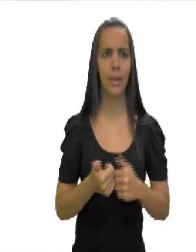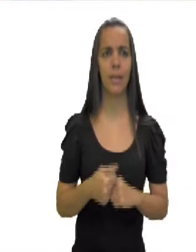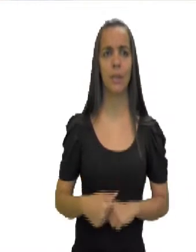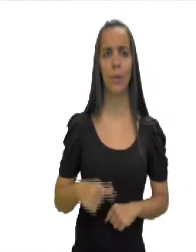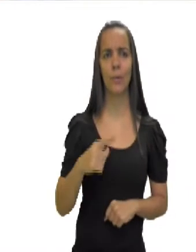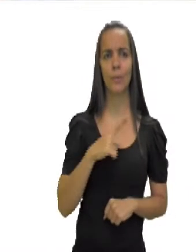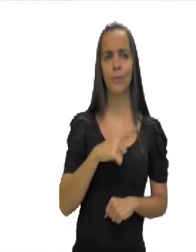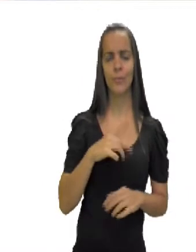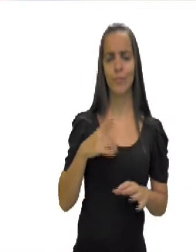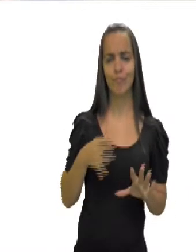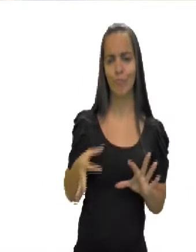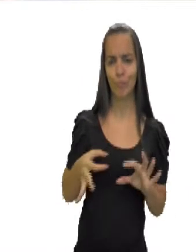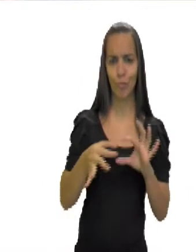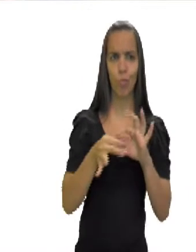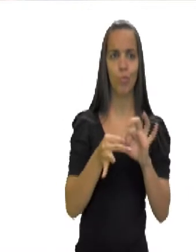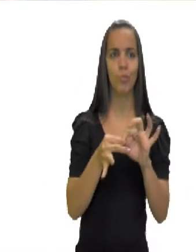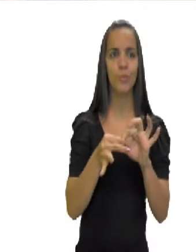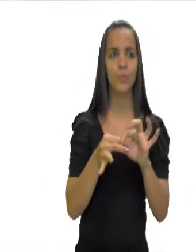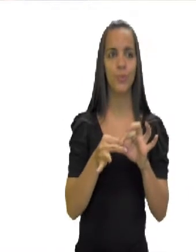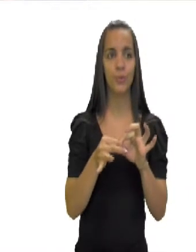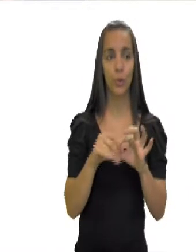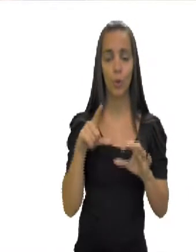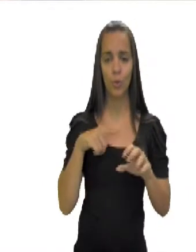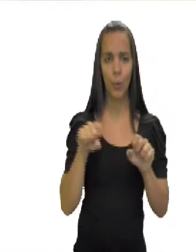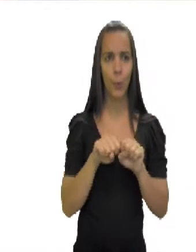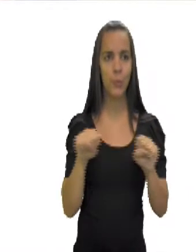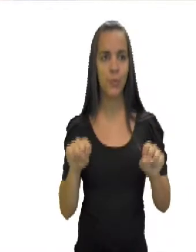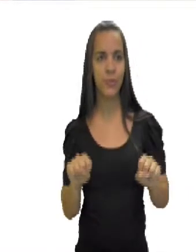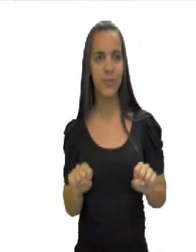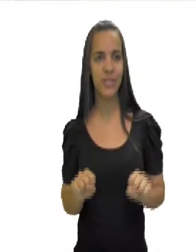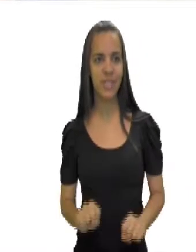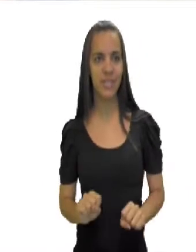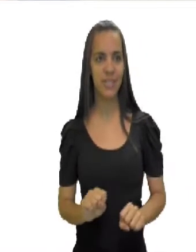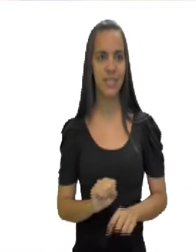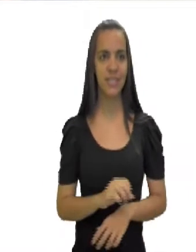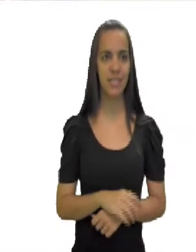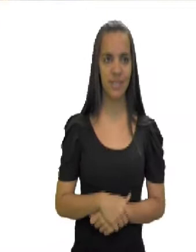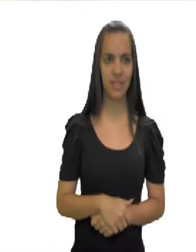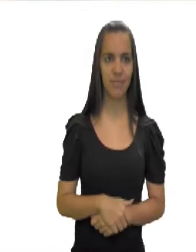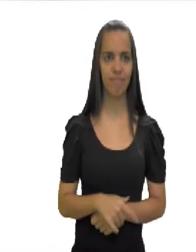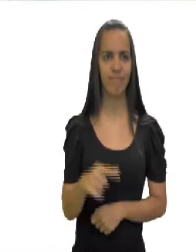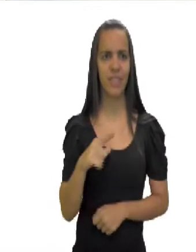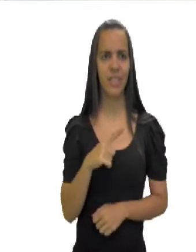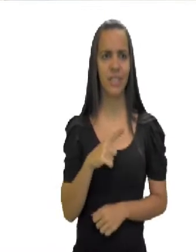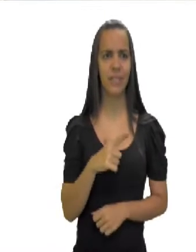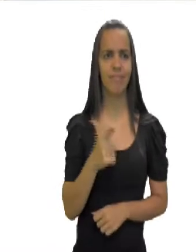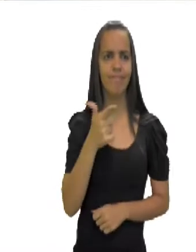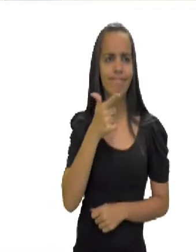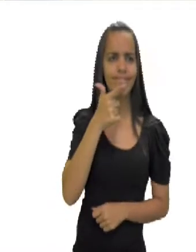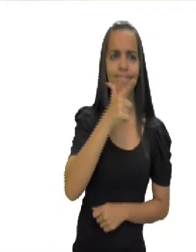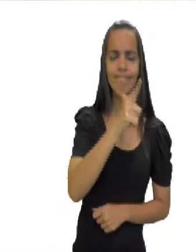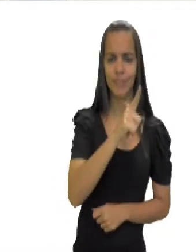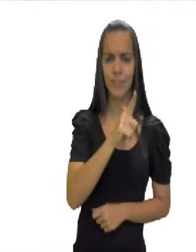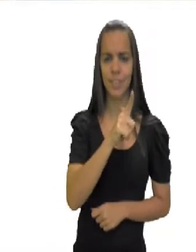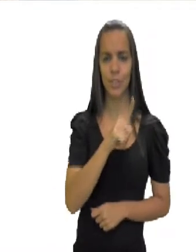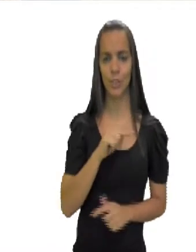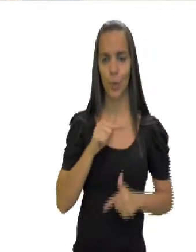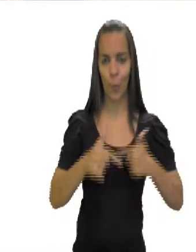atuação conjunta de diversos sistemas, que atuam juntos para garantir o